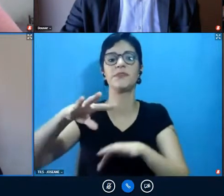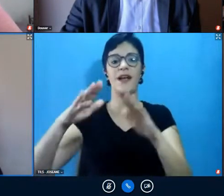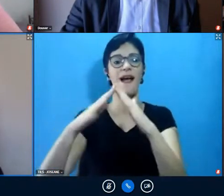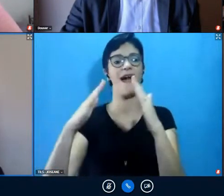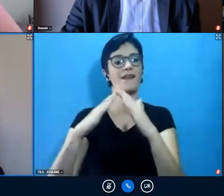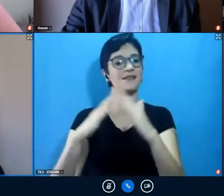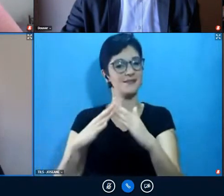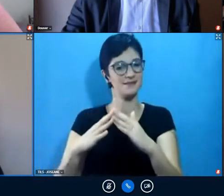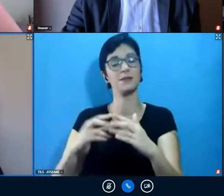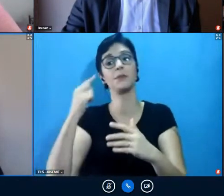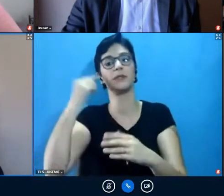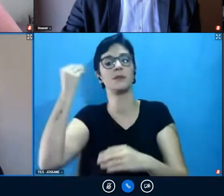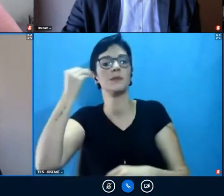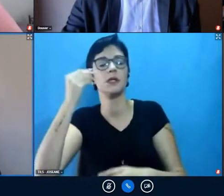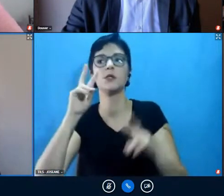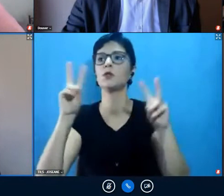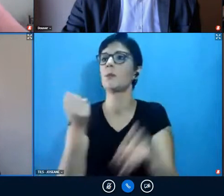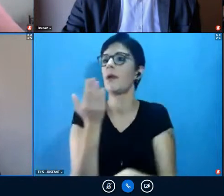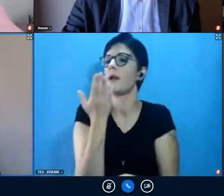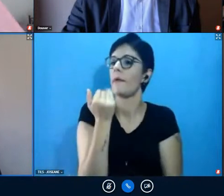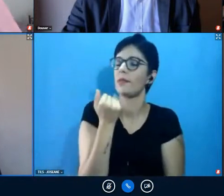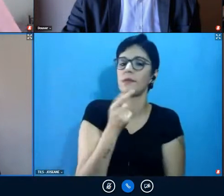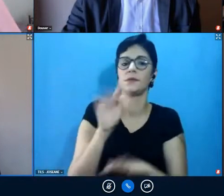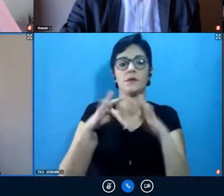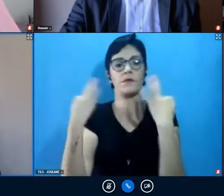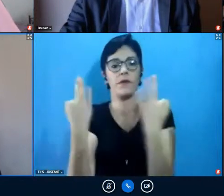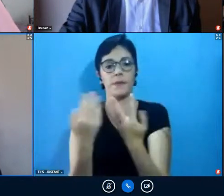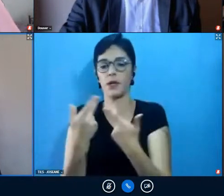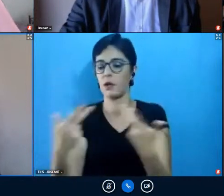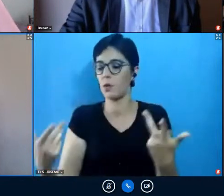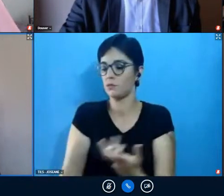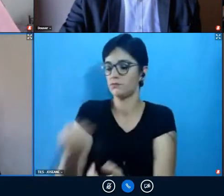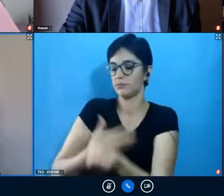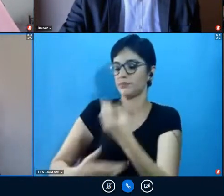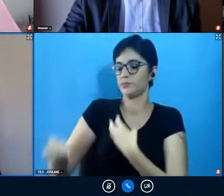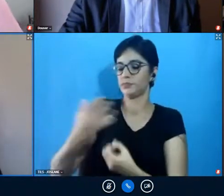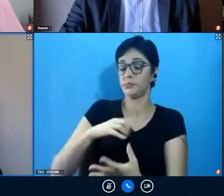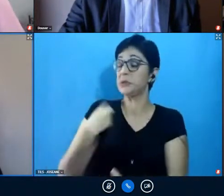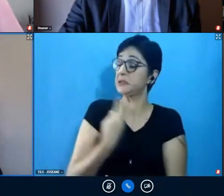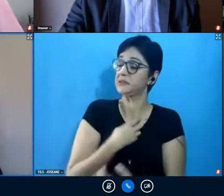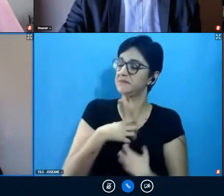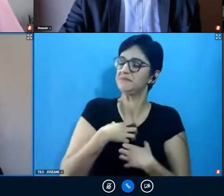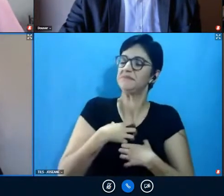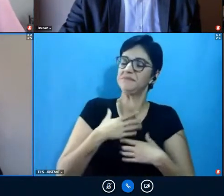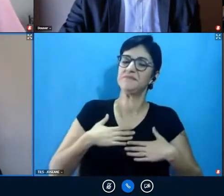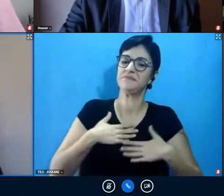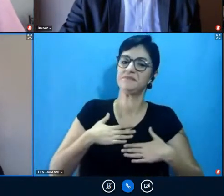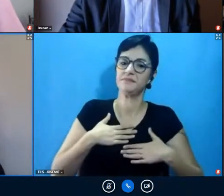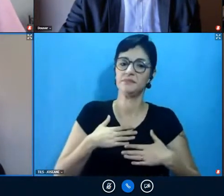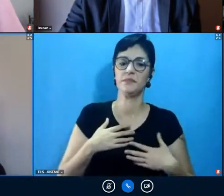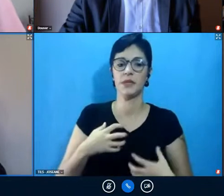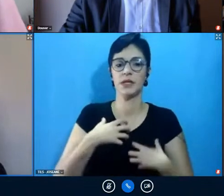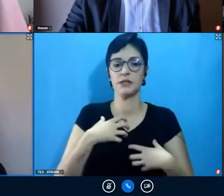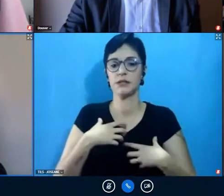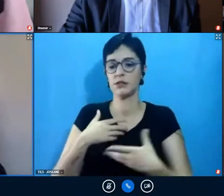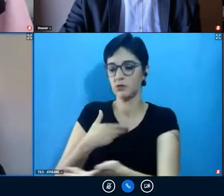em relação à sua alimentação, alimentação da sua família. Então, foi muito gratificante para a gente e a gente conseguiu receber essa gratidão de